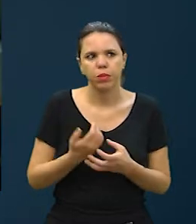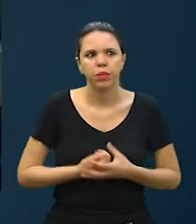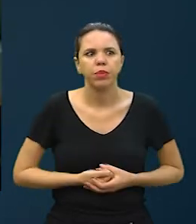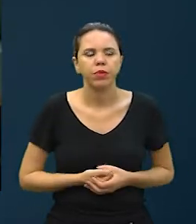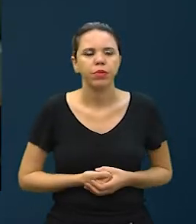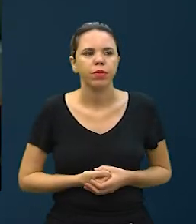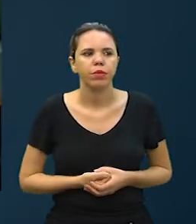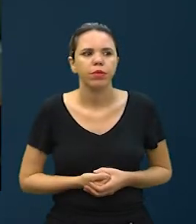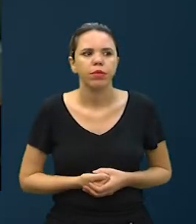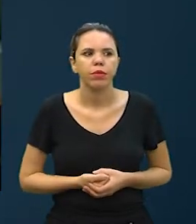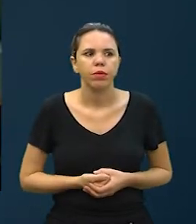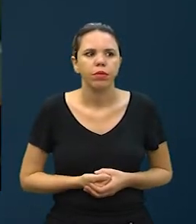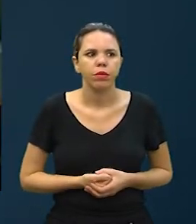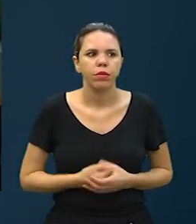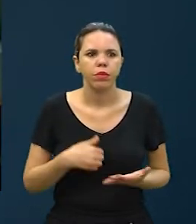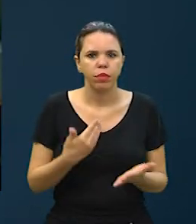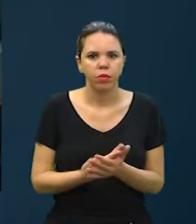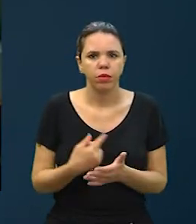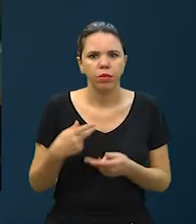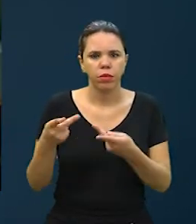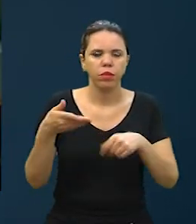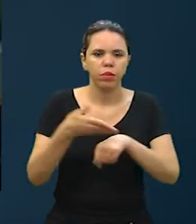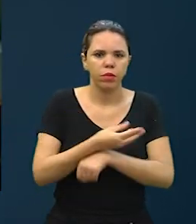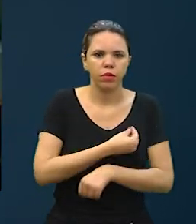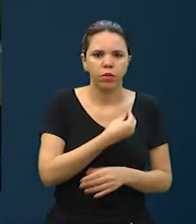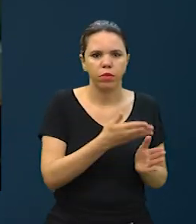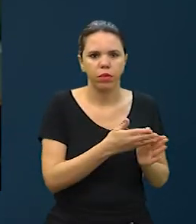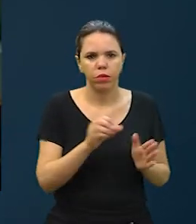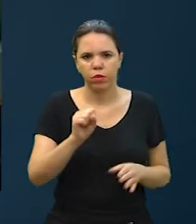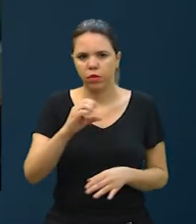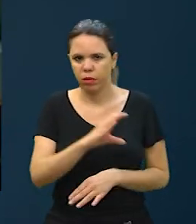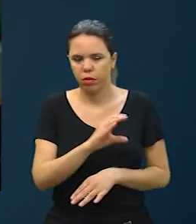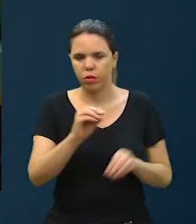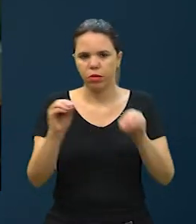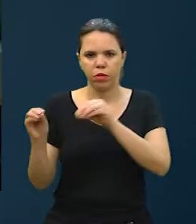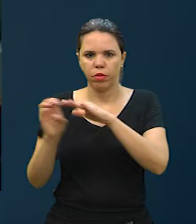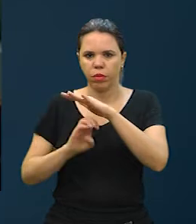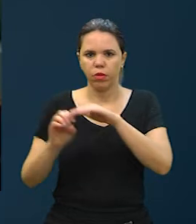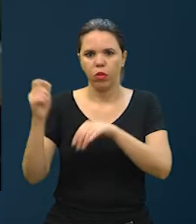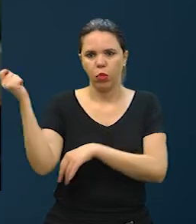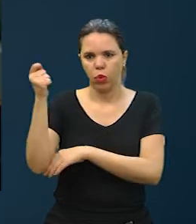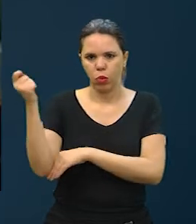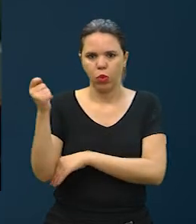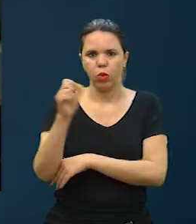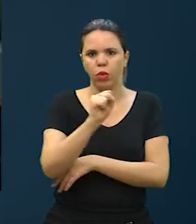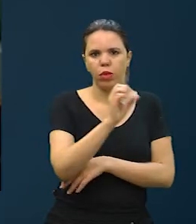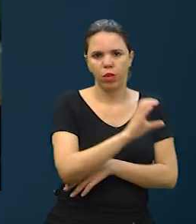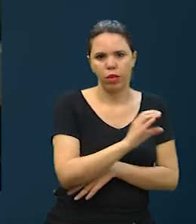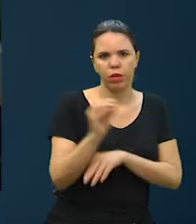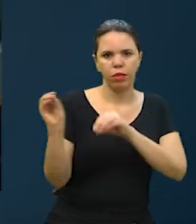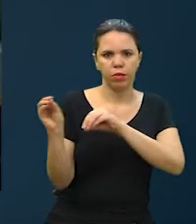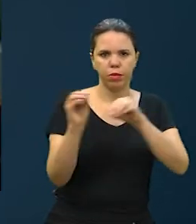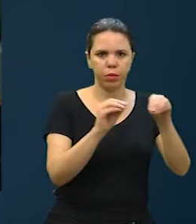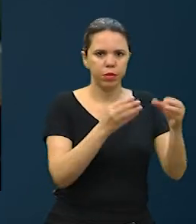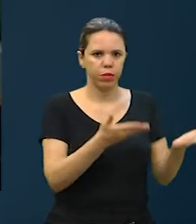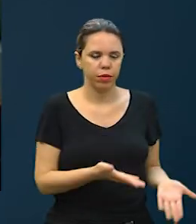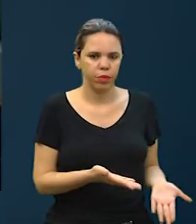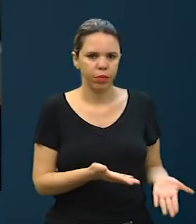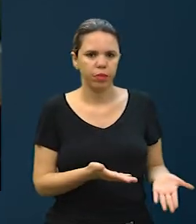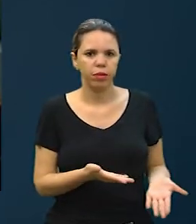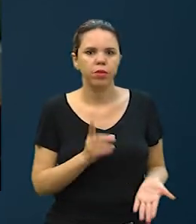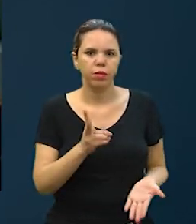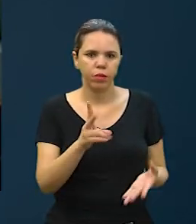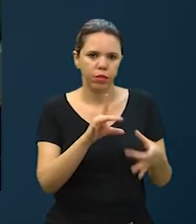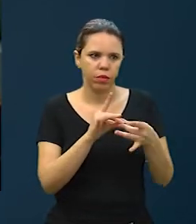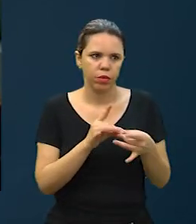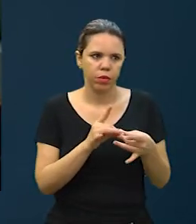17 anos. Até a nossa vinda para Santa Catarina, quando a gente transferiu a empresa do Rio Grande do Sul para Santa Catarina, a gente